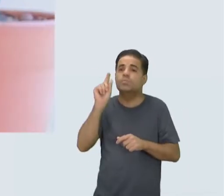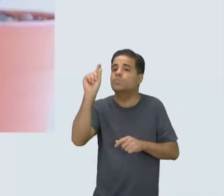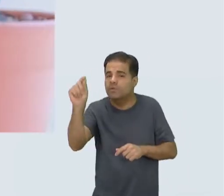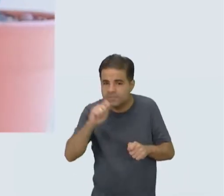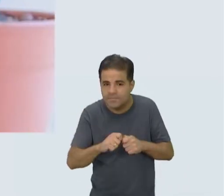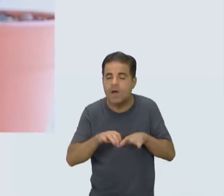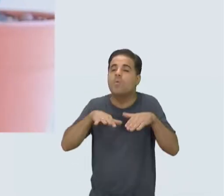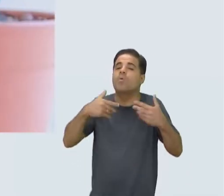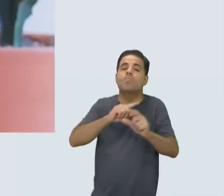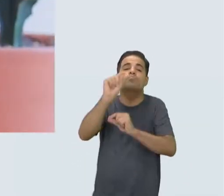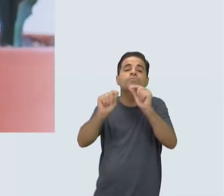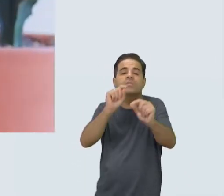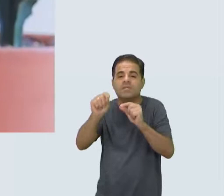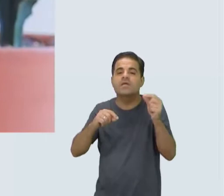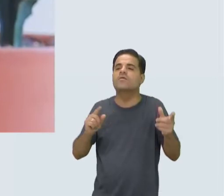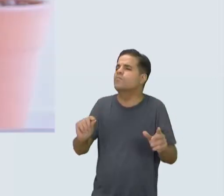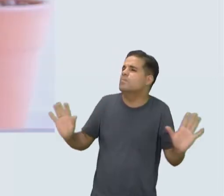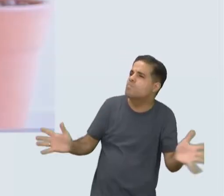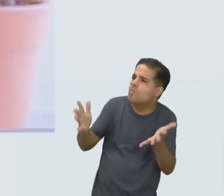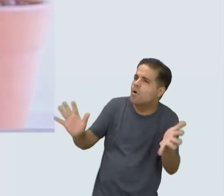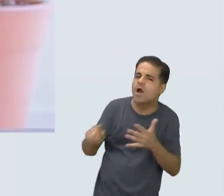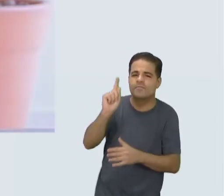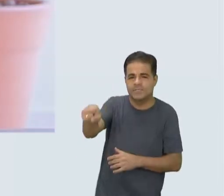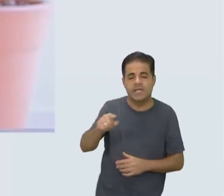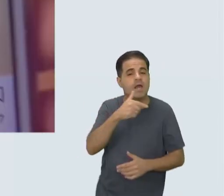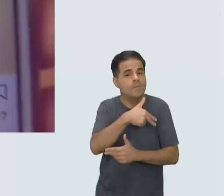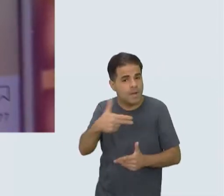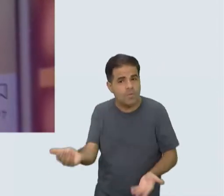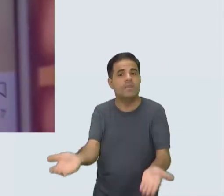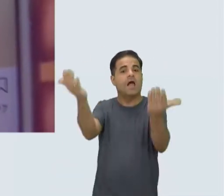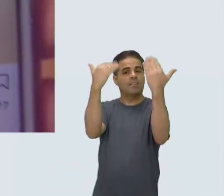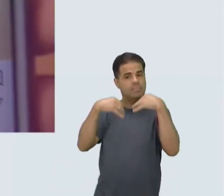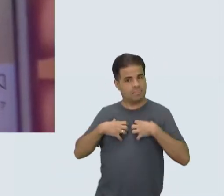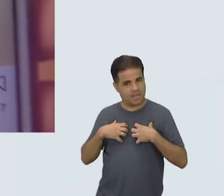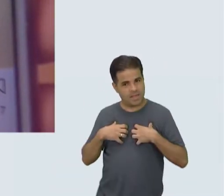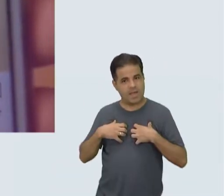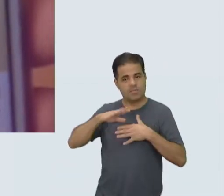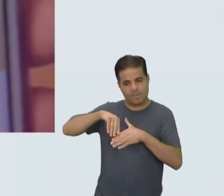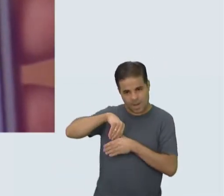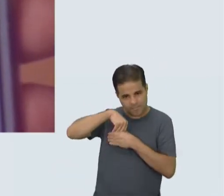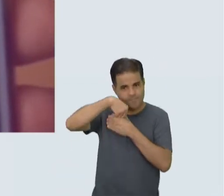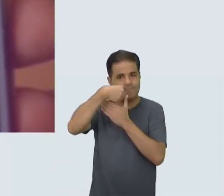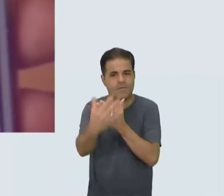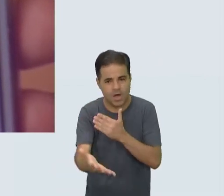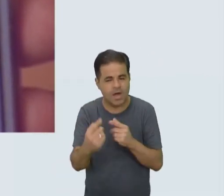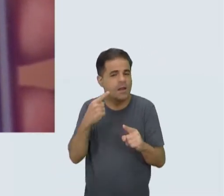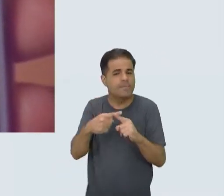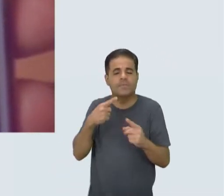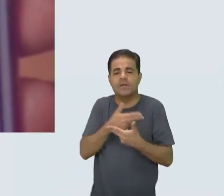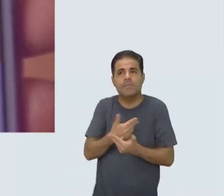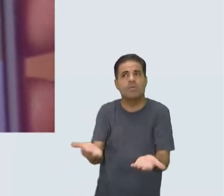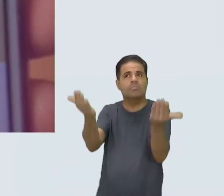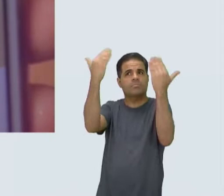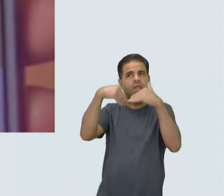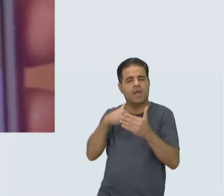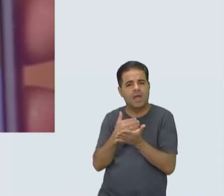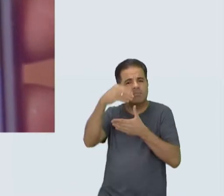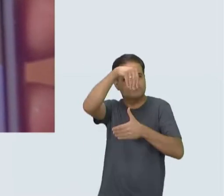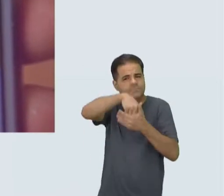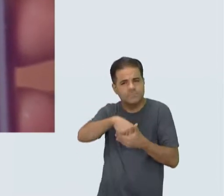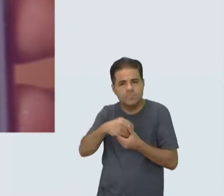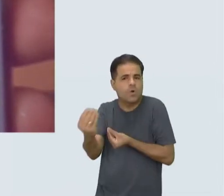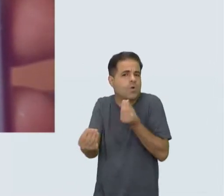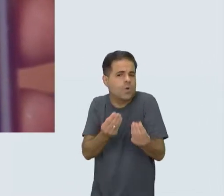Qual é a sua razão? O que te move? Isso é algo que tem que vir de dentro pra fora. O porquê é algo que vem de dentro, sabe?